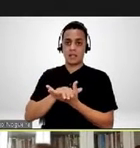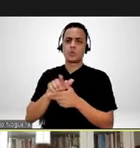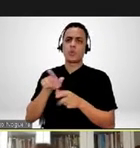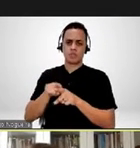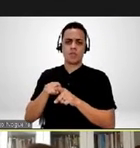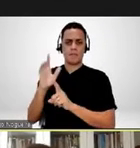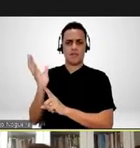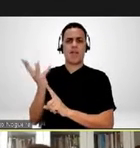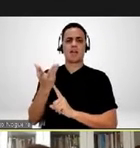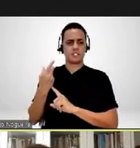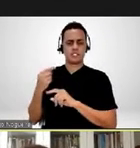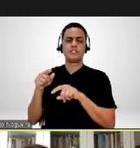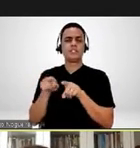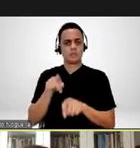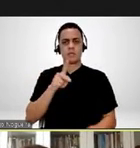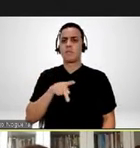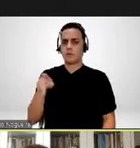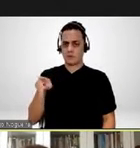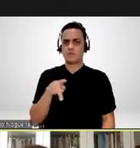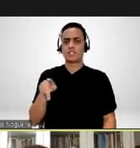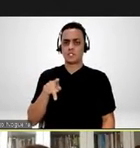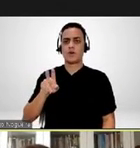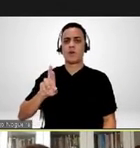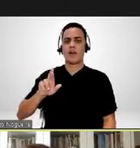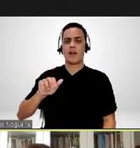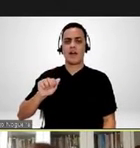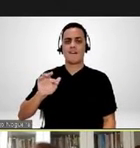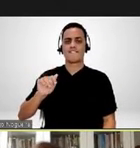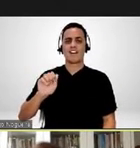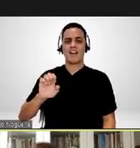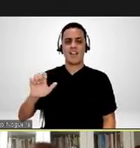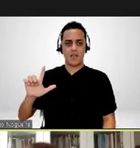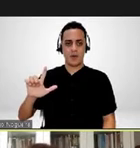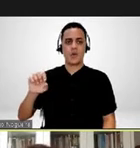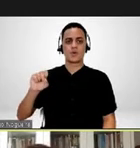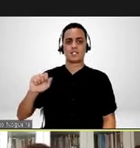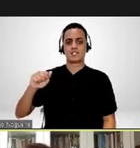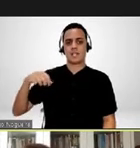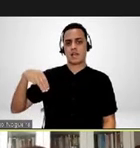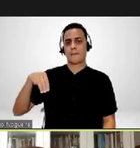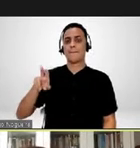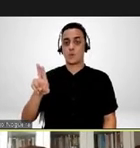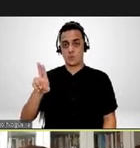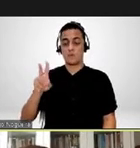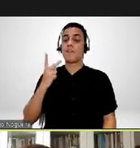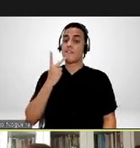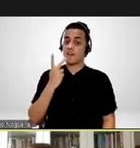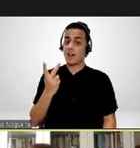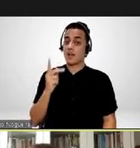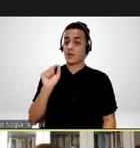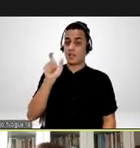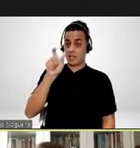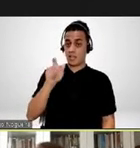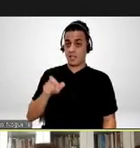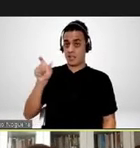artista e professor da Universidade, Rafael Samu, e a atribuição, a vinda deles, né, de